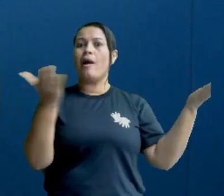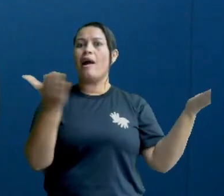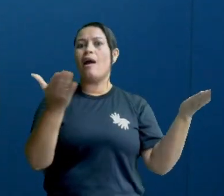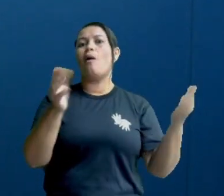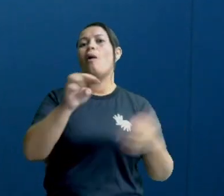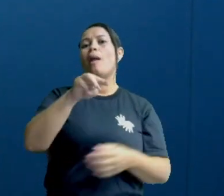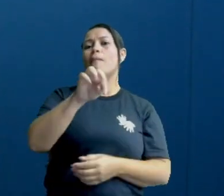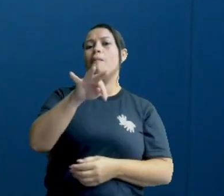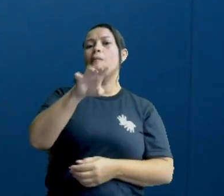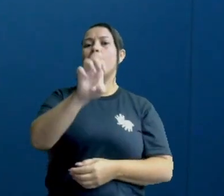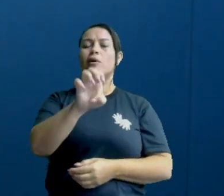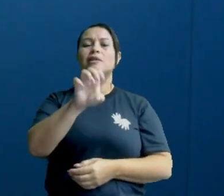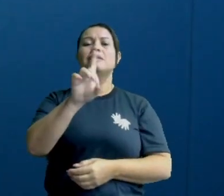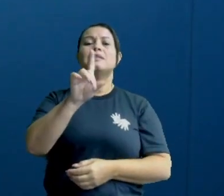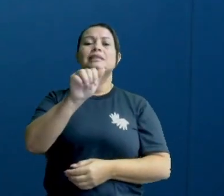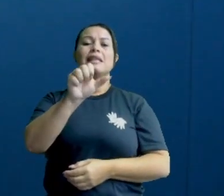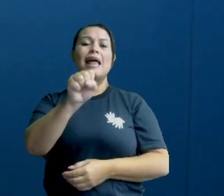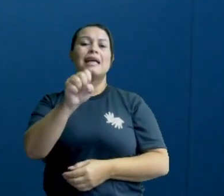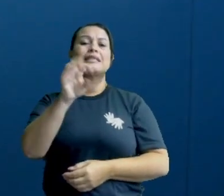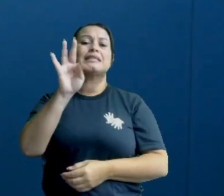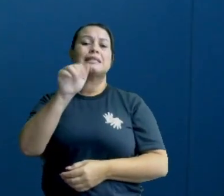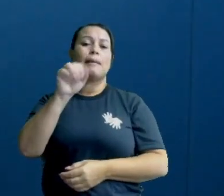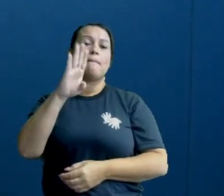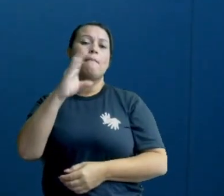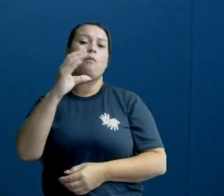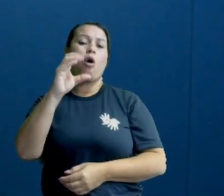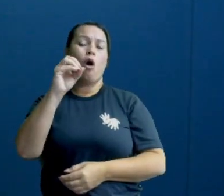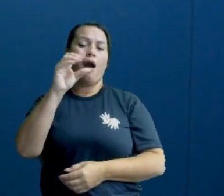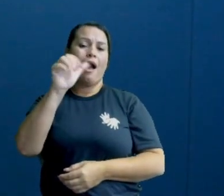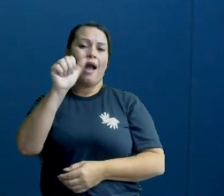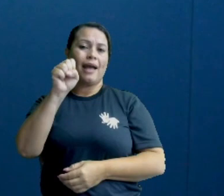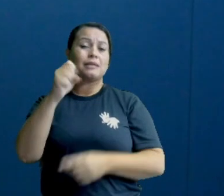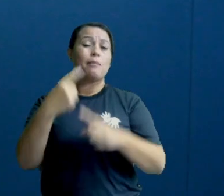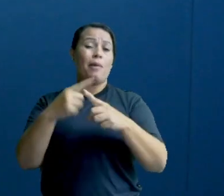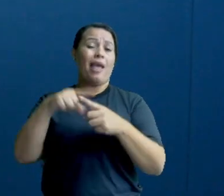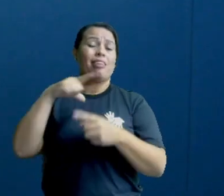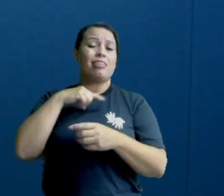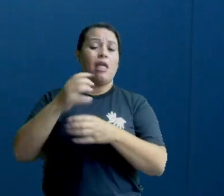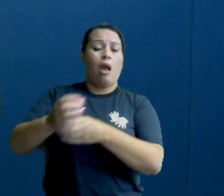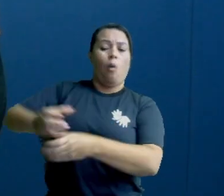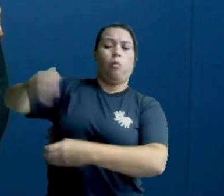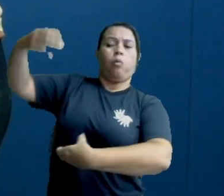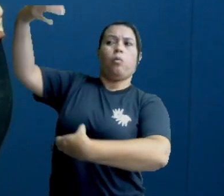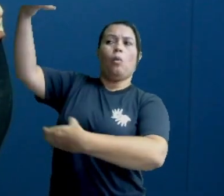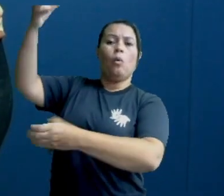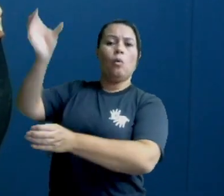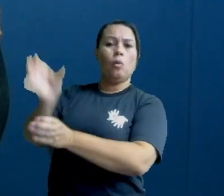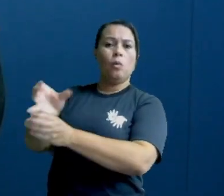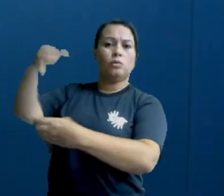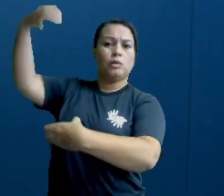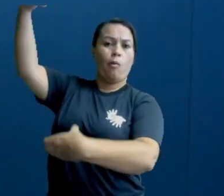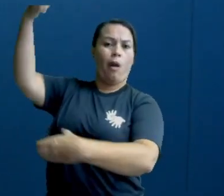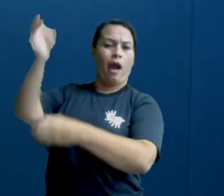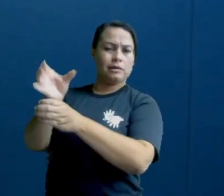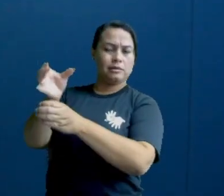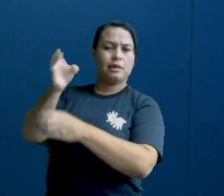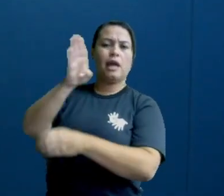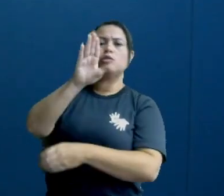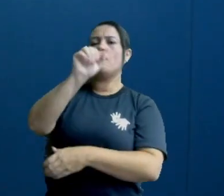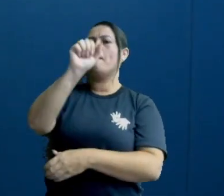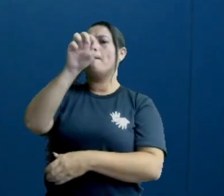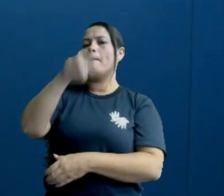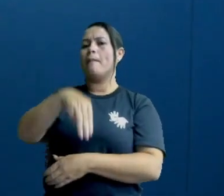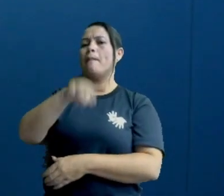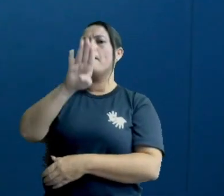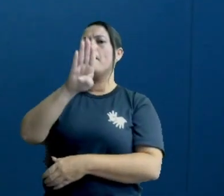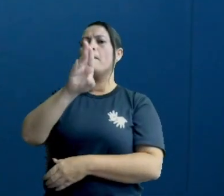por haver em suas encostas mesmo os tabocais, né? Temos tabocais que são bambus, são a